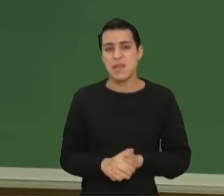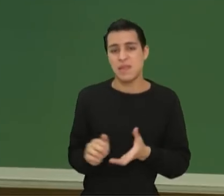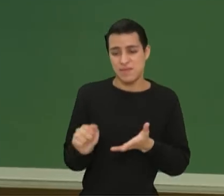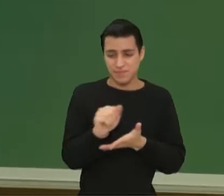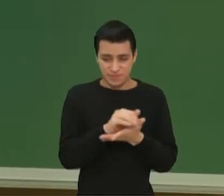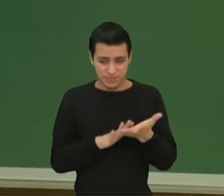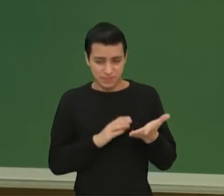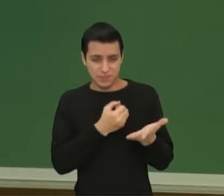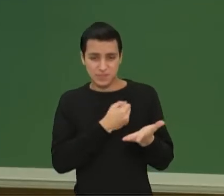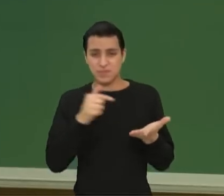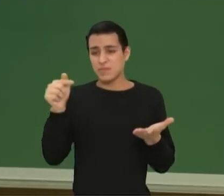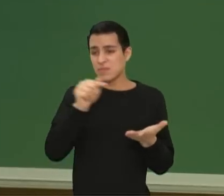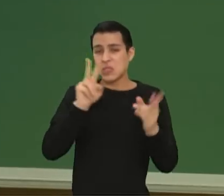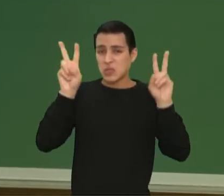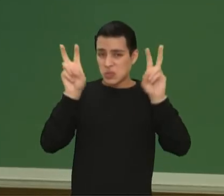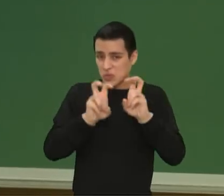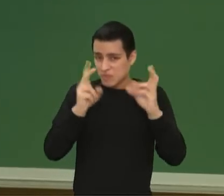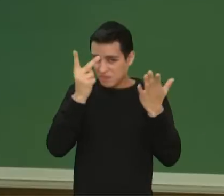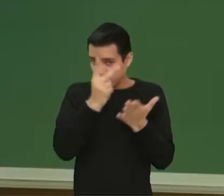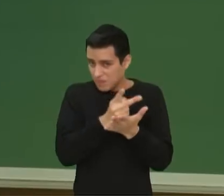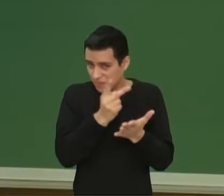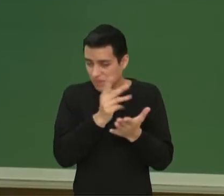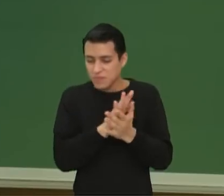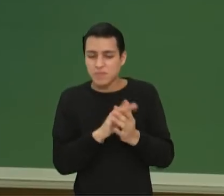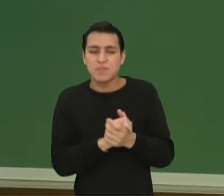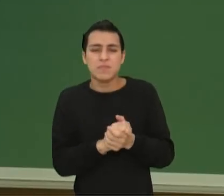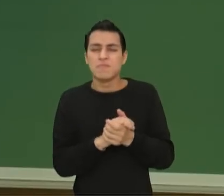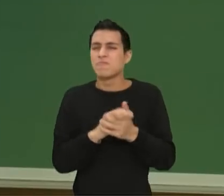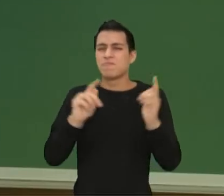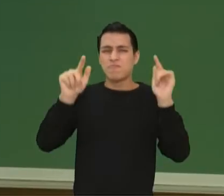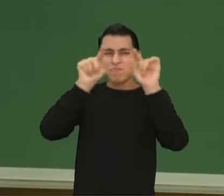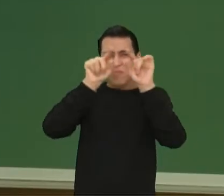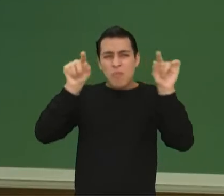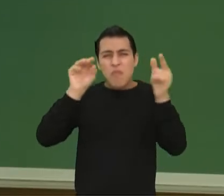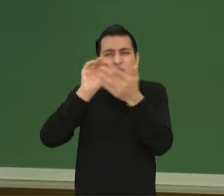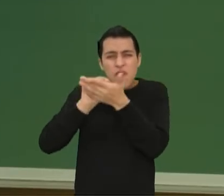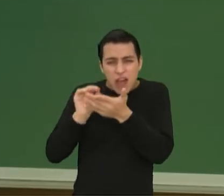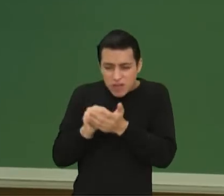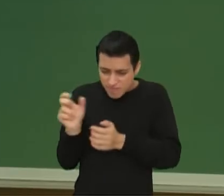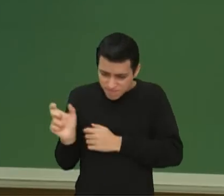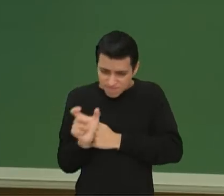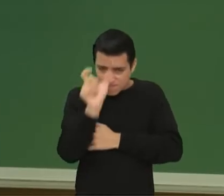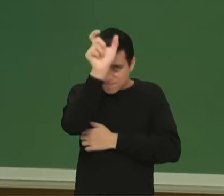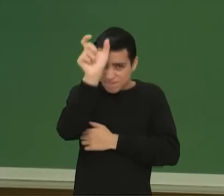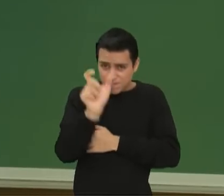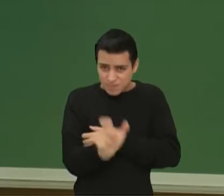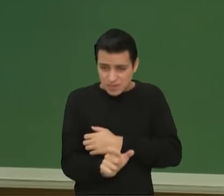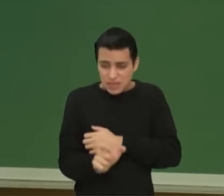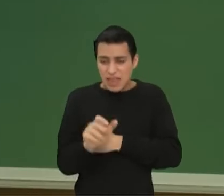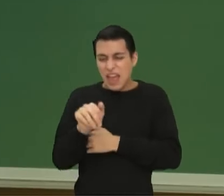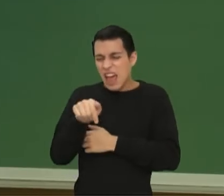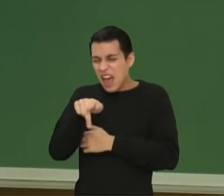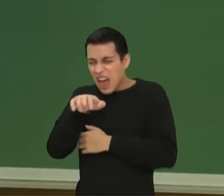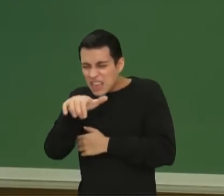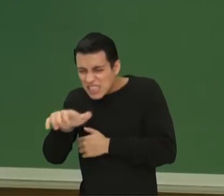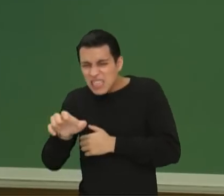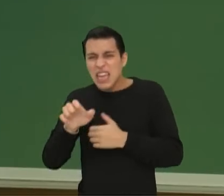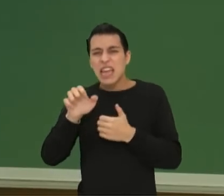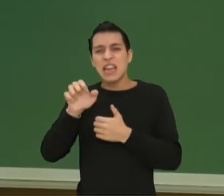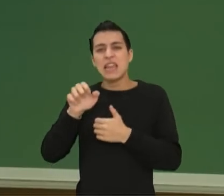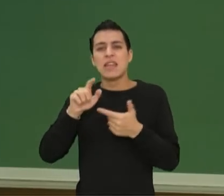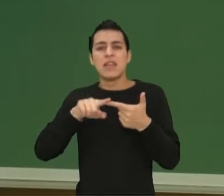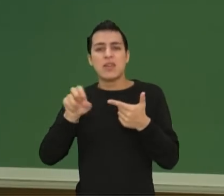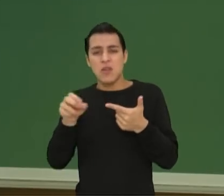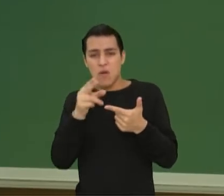Exercício de número 7, sobre esse assunto. Complete os espaços nas frases com aquele ou